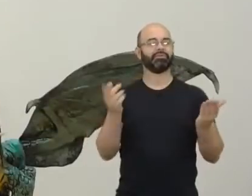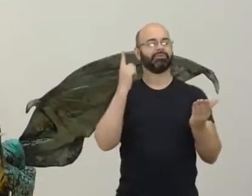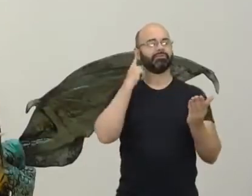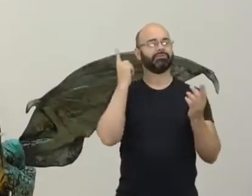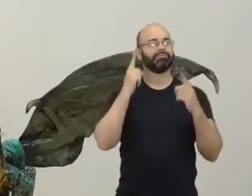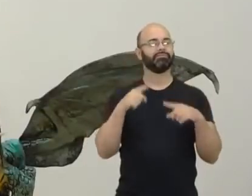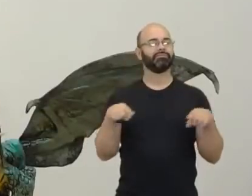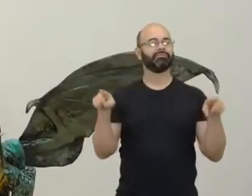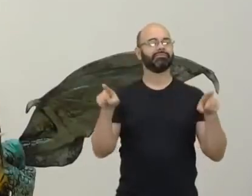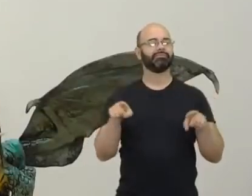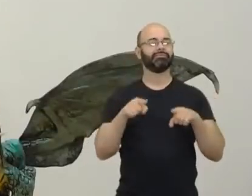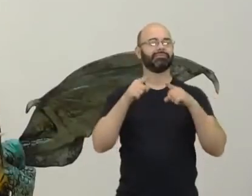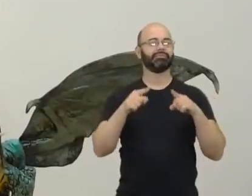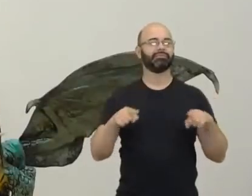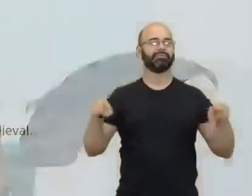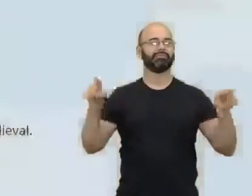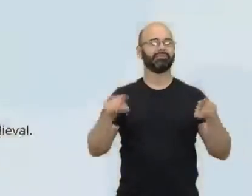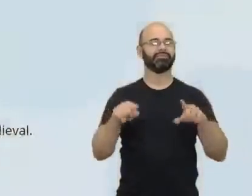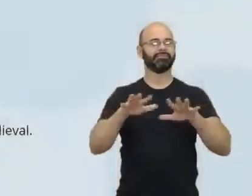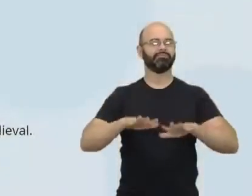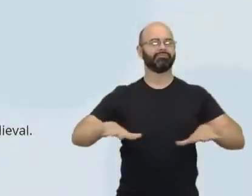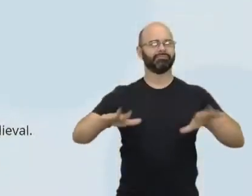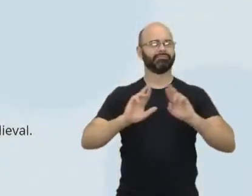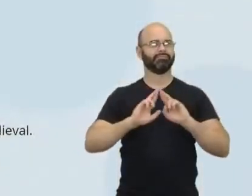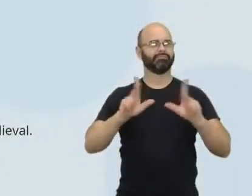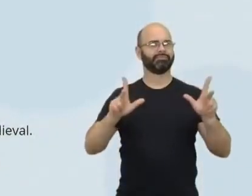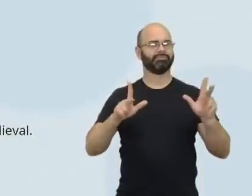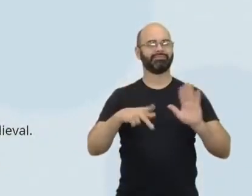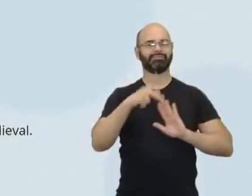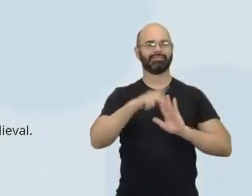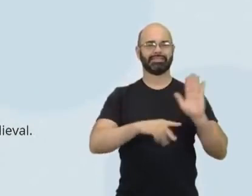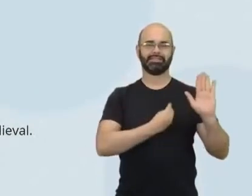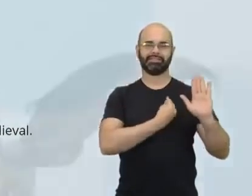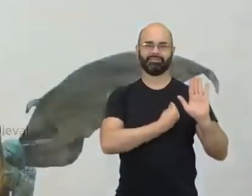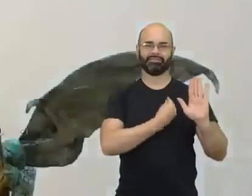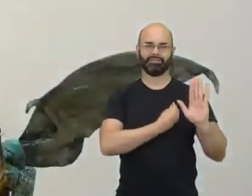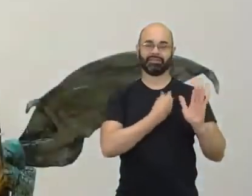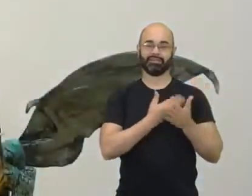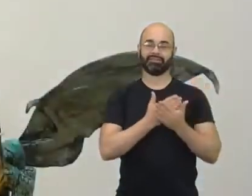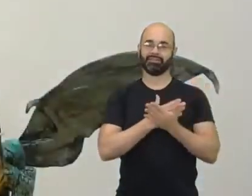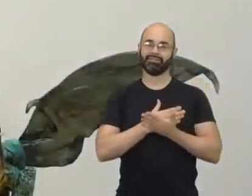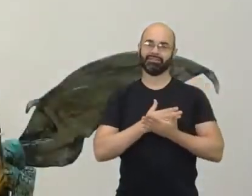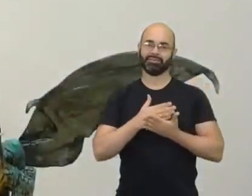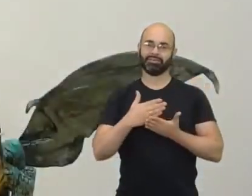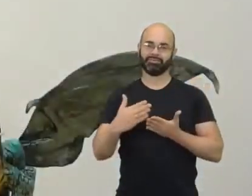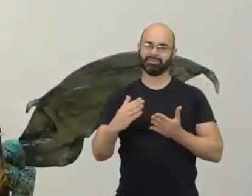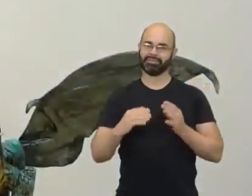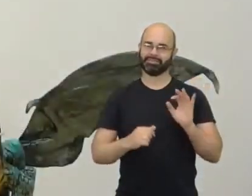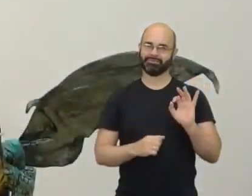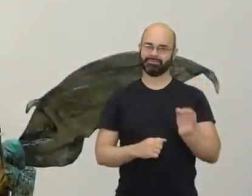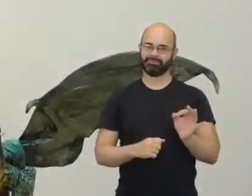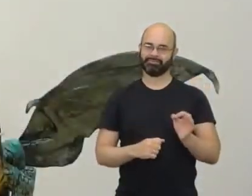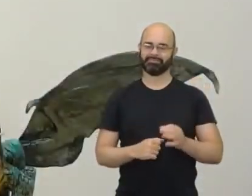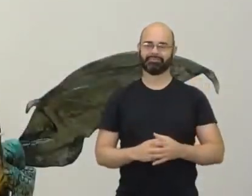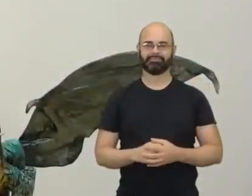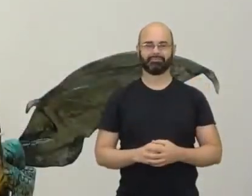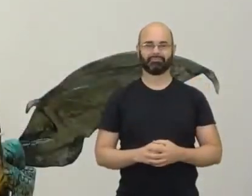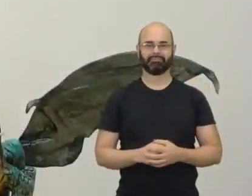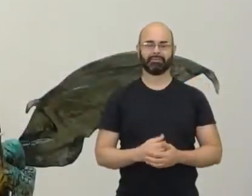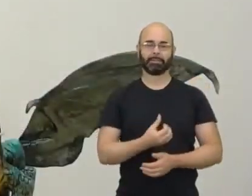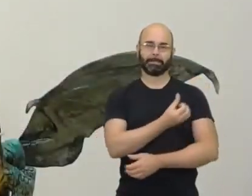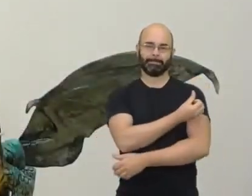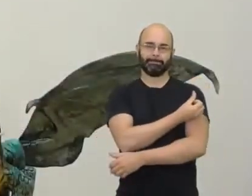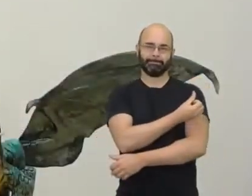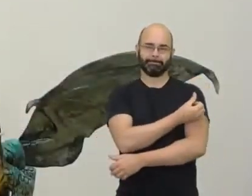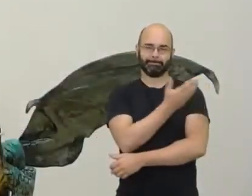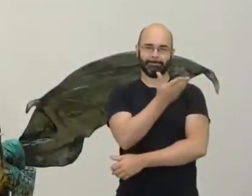ambientação diferente, nós vamos começar a nossa aula de projeto de vida. Exatamente! Nós estamos aí, sexto ano, com mais uma